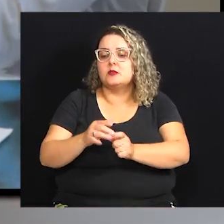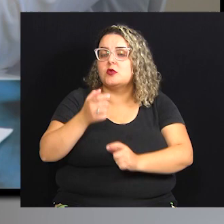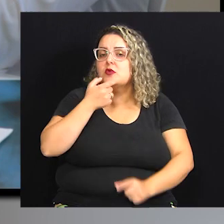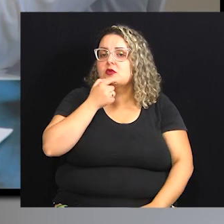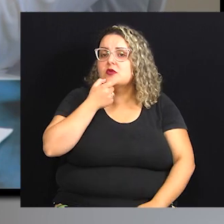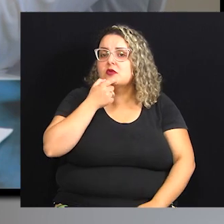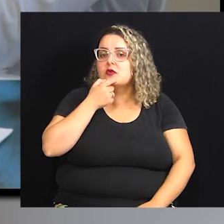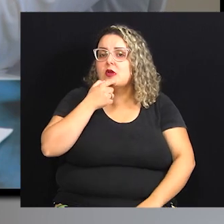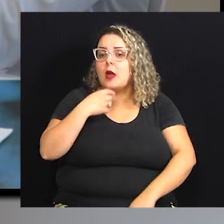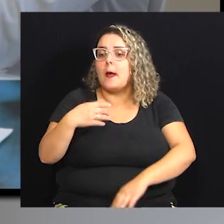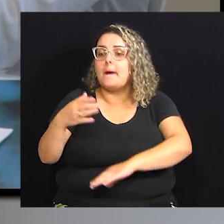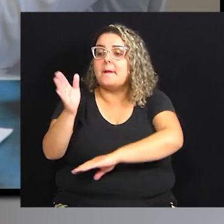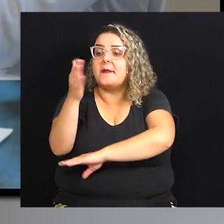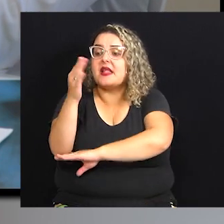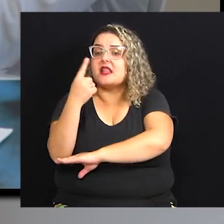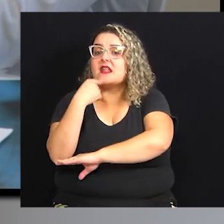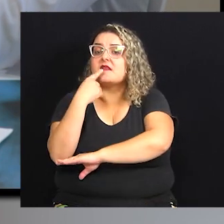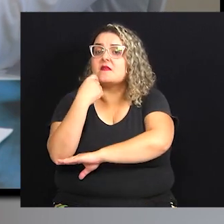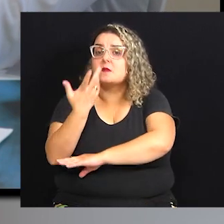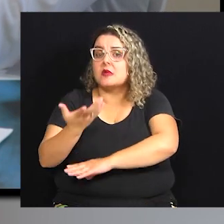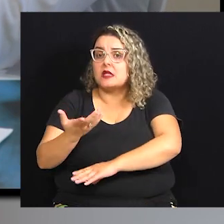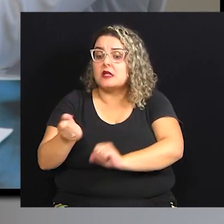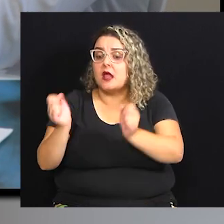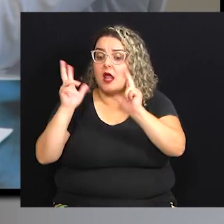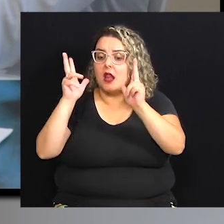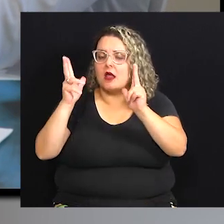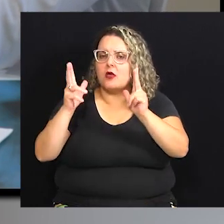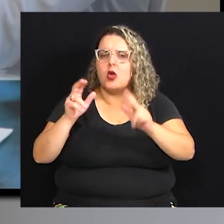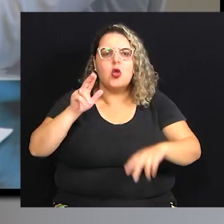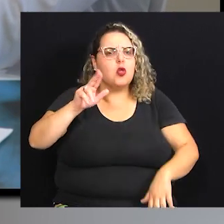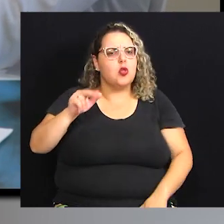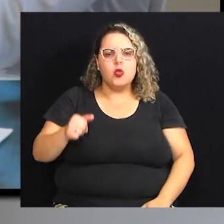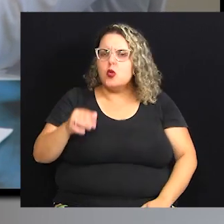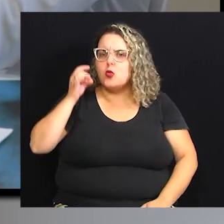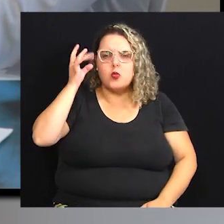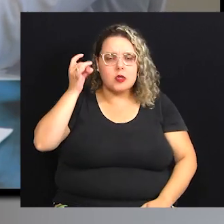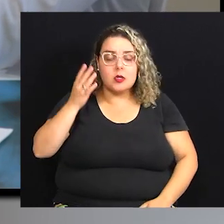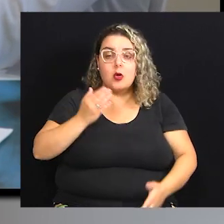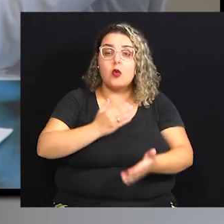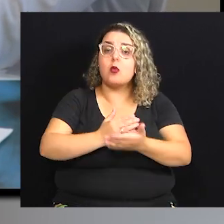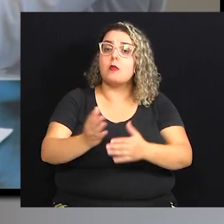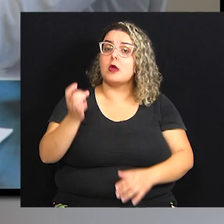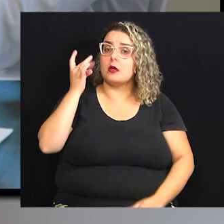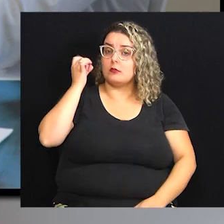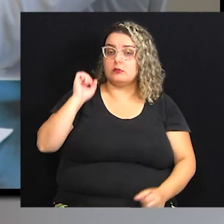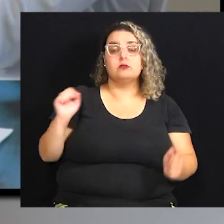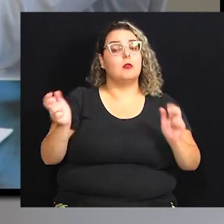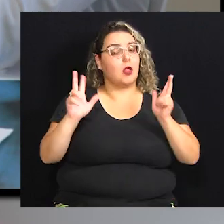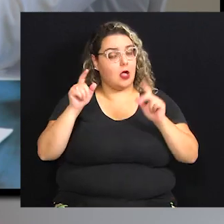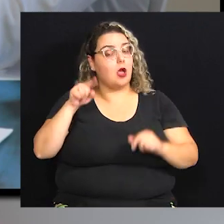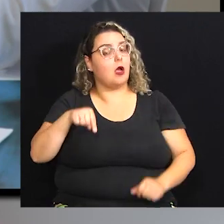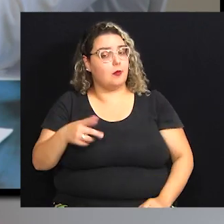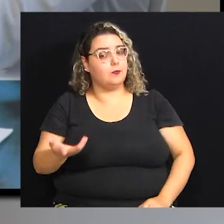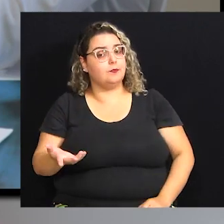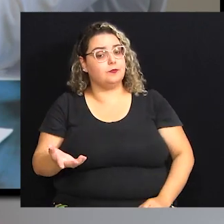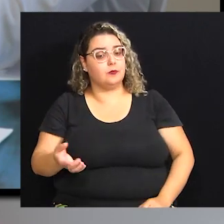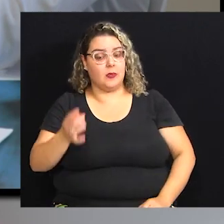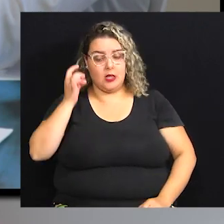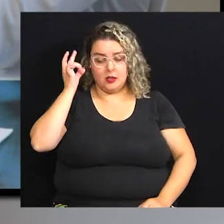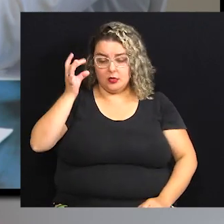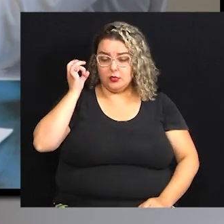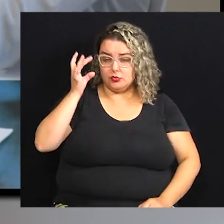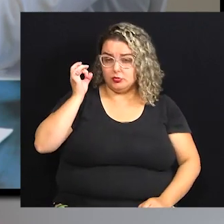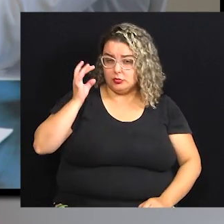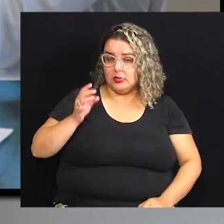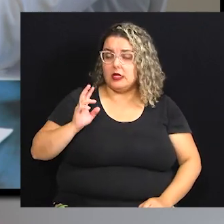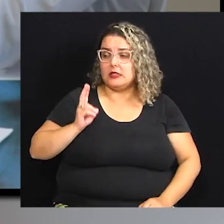de alerta. Se eu nunca tive dor de cabeça e de repente eu passei a ter dor de cabeça, isso é um sinal de alerta. Se a minha